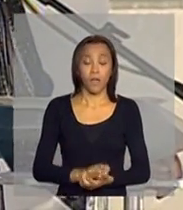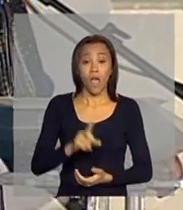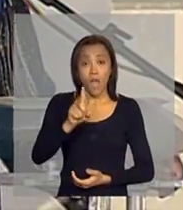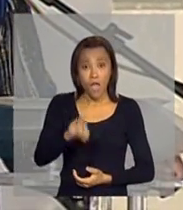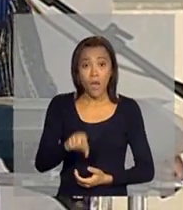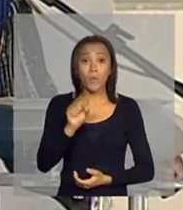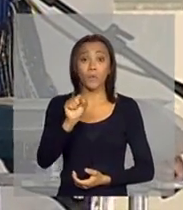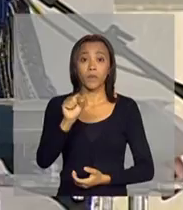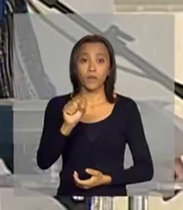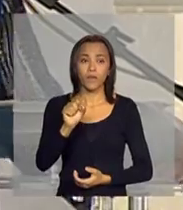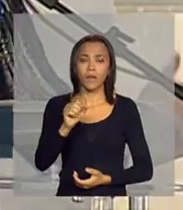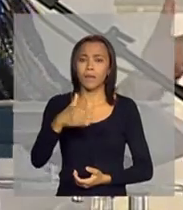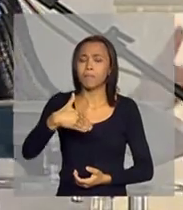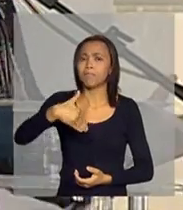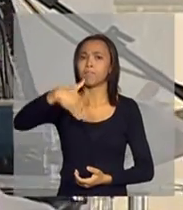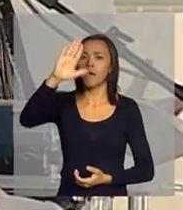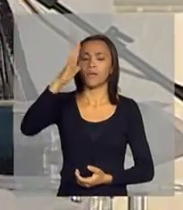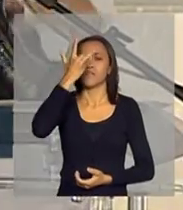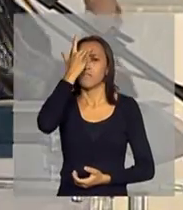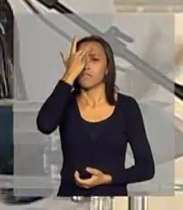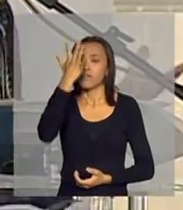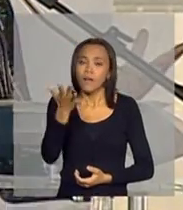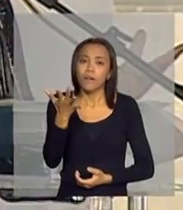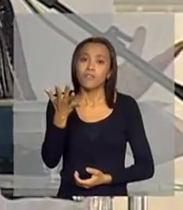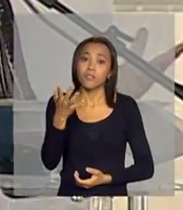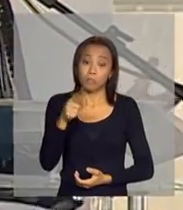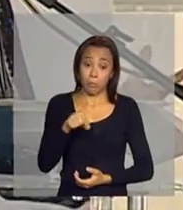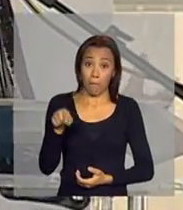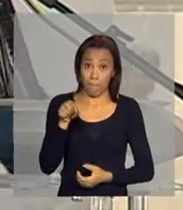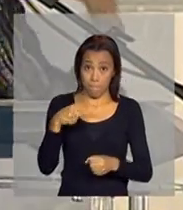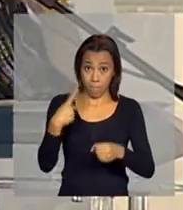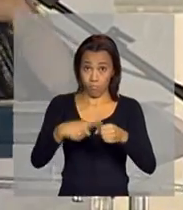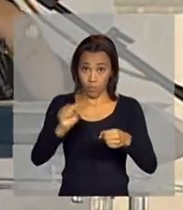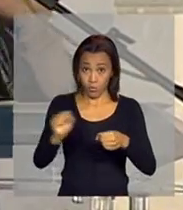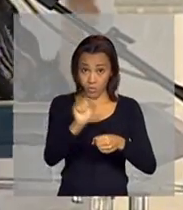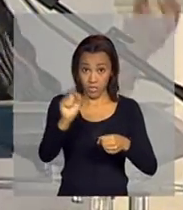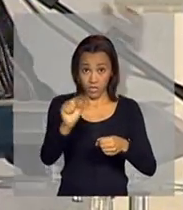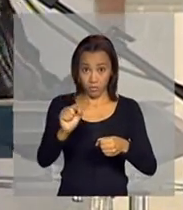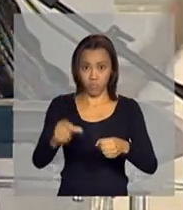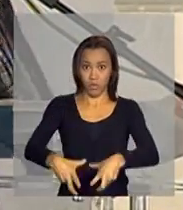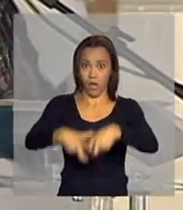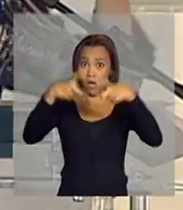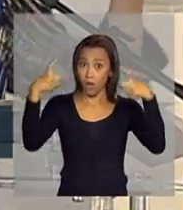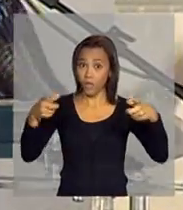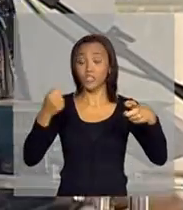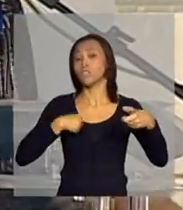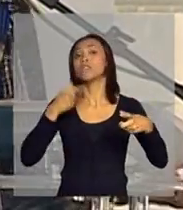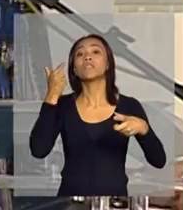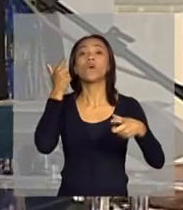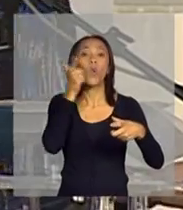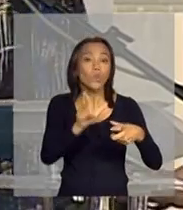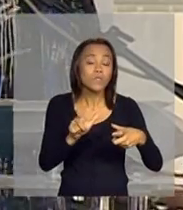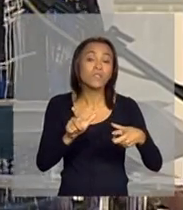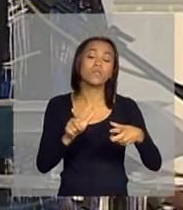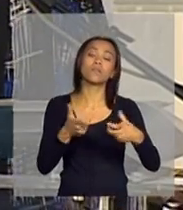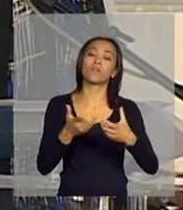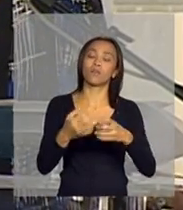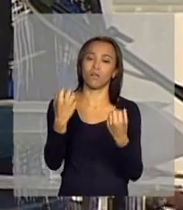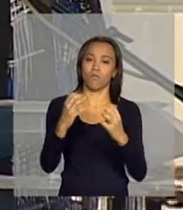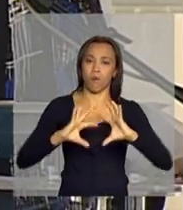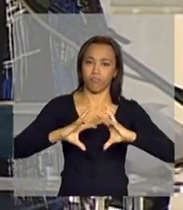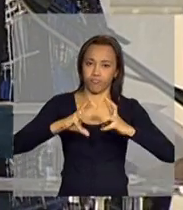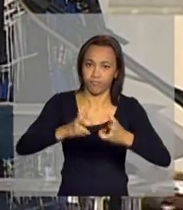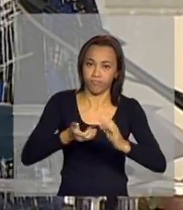dúvida, é mais fácil para esses municípios maiores ter acesso a uma moto niveladora,